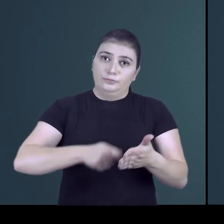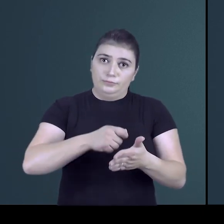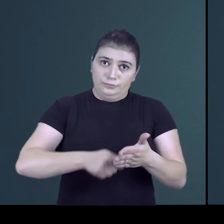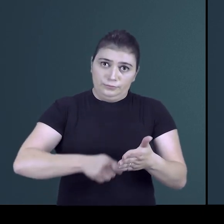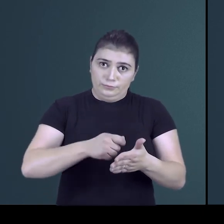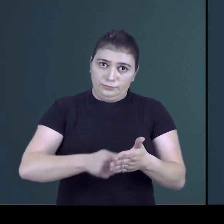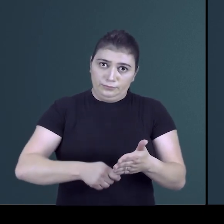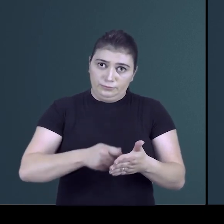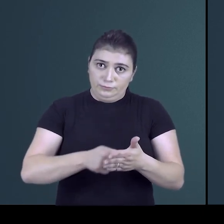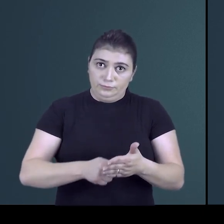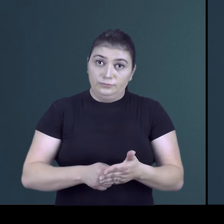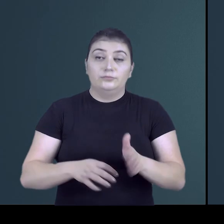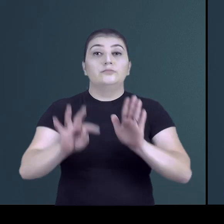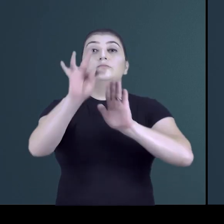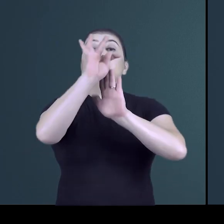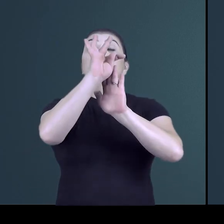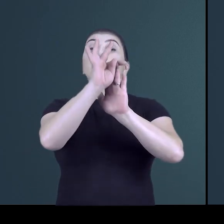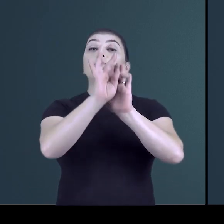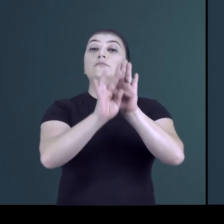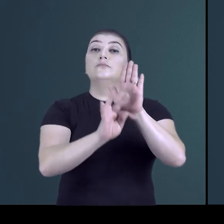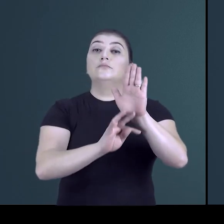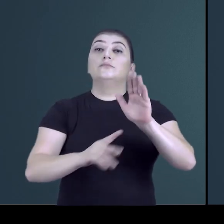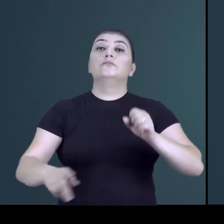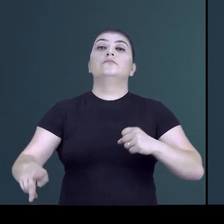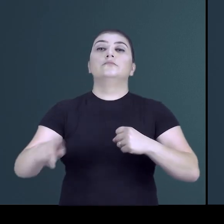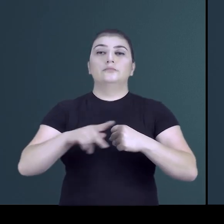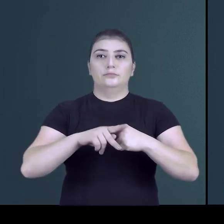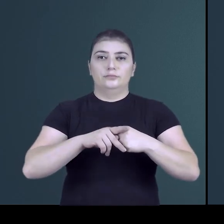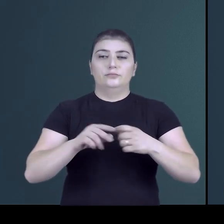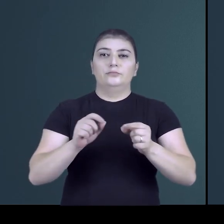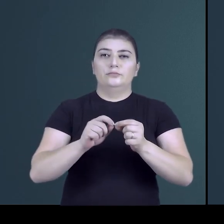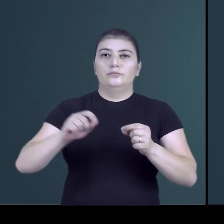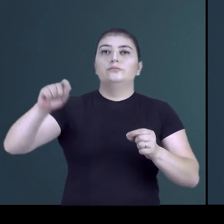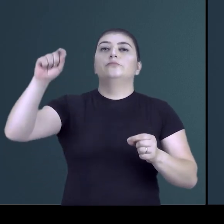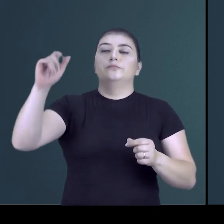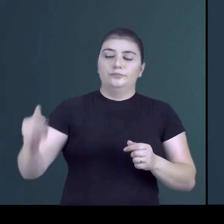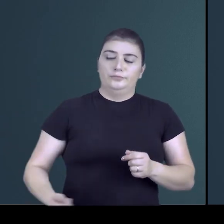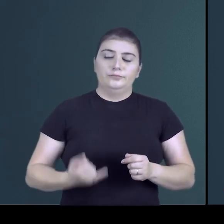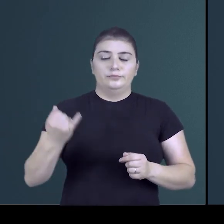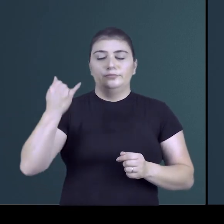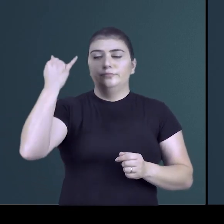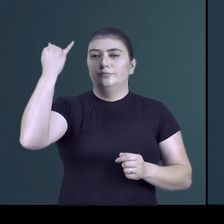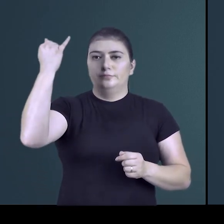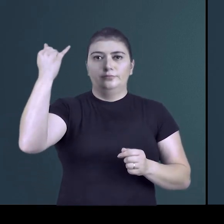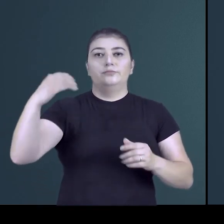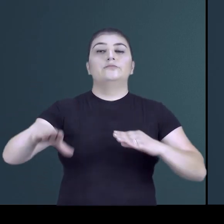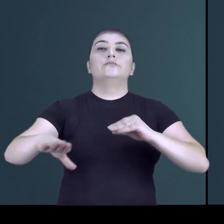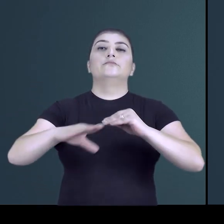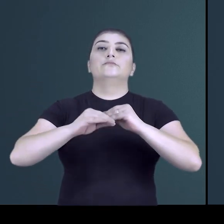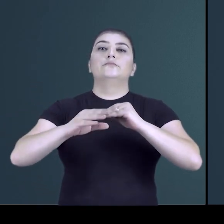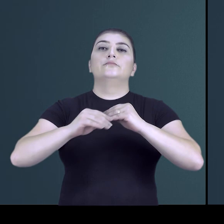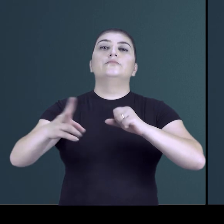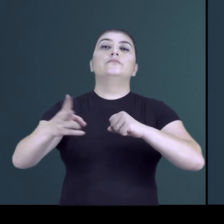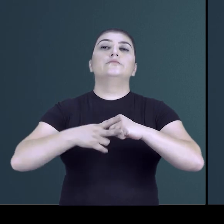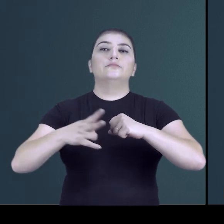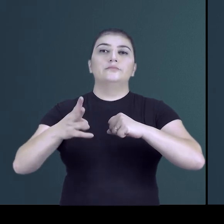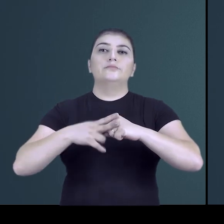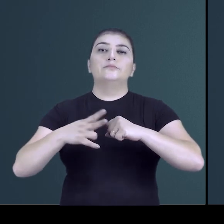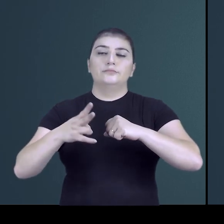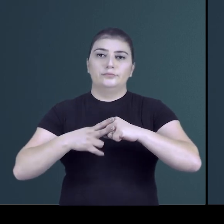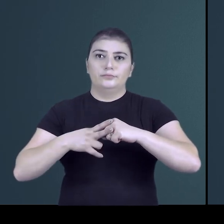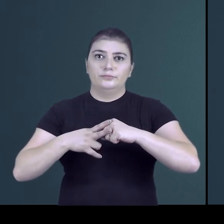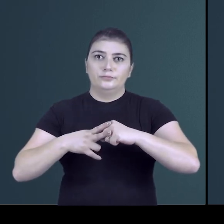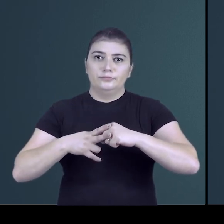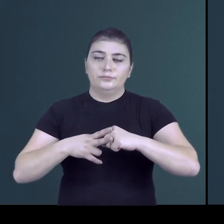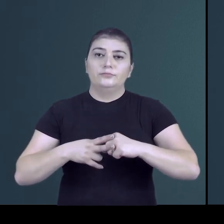escrita, na tessitura do texto, os pronomes oblíquos são relevantes. São complementos verbais.